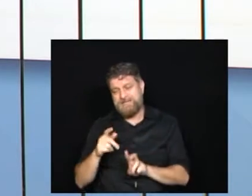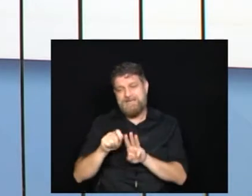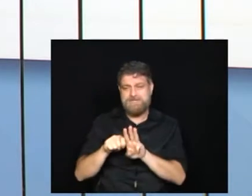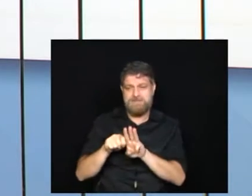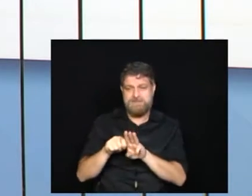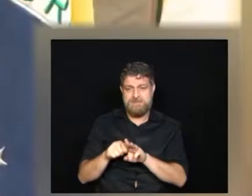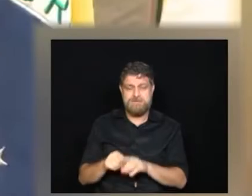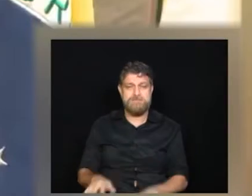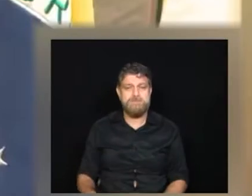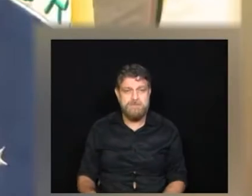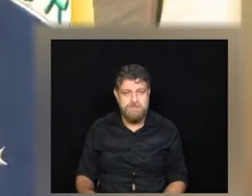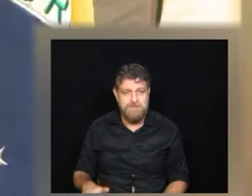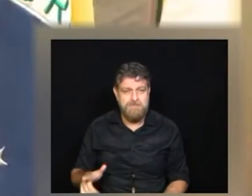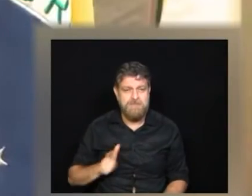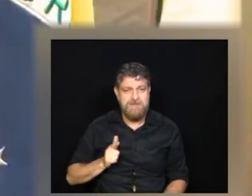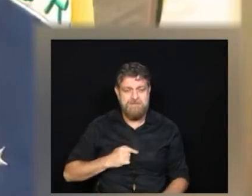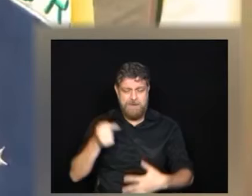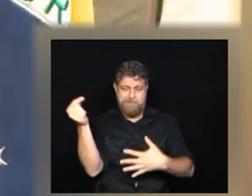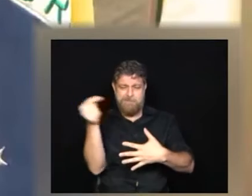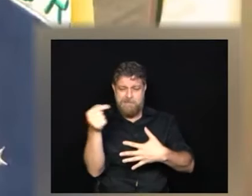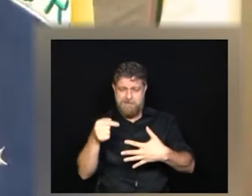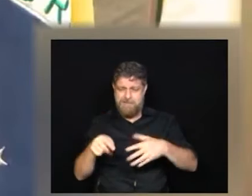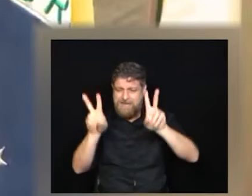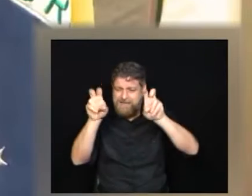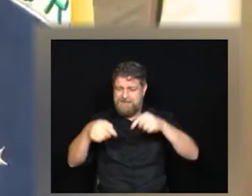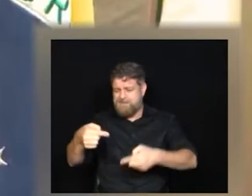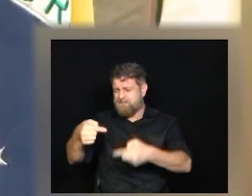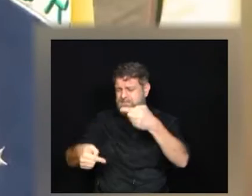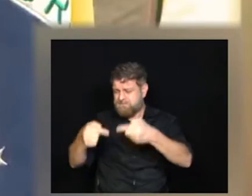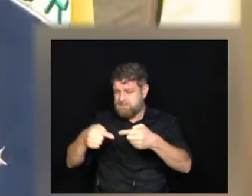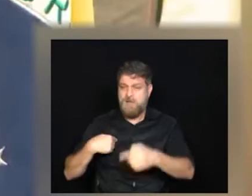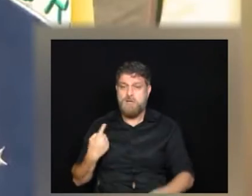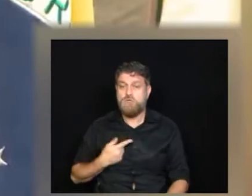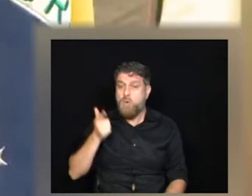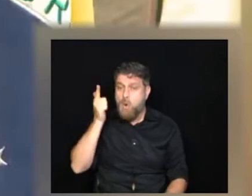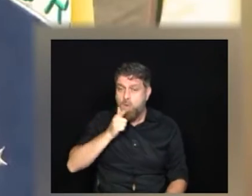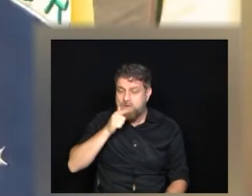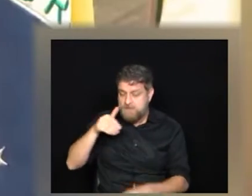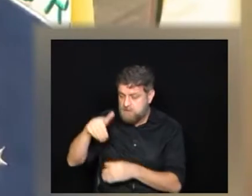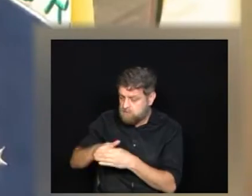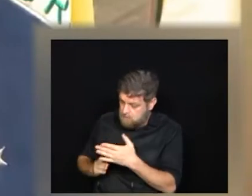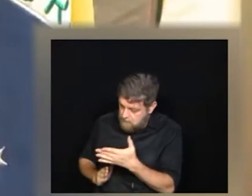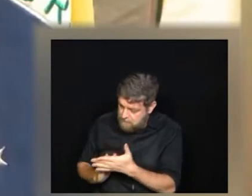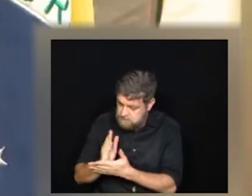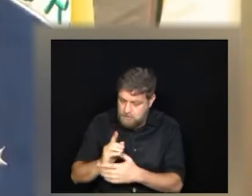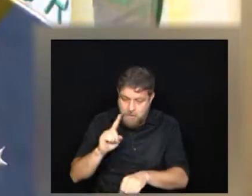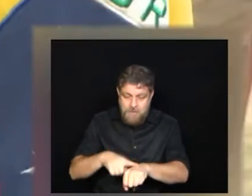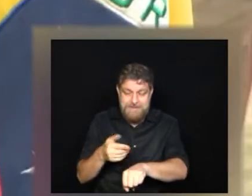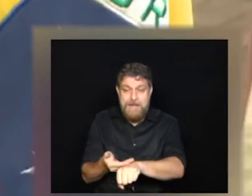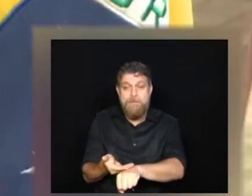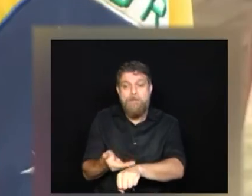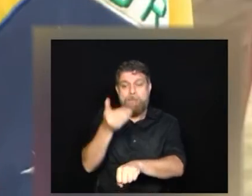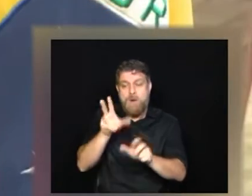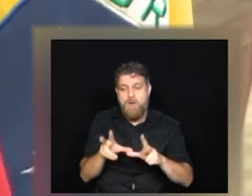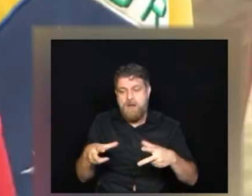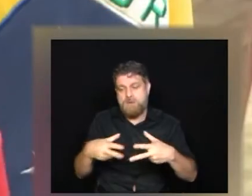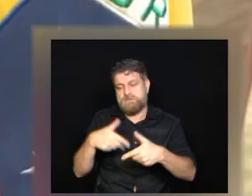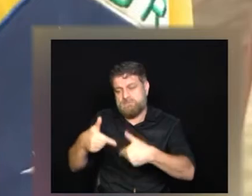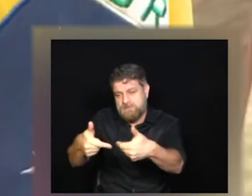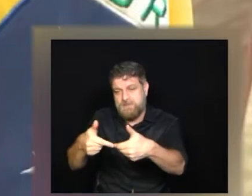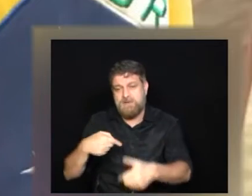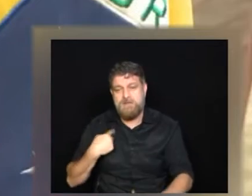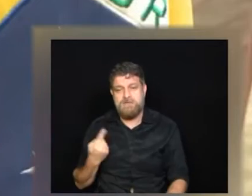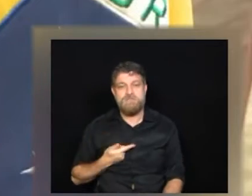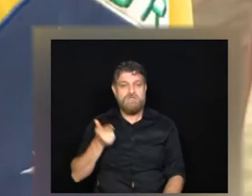meses. Por conta das diversas pautas e de muita demanda, a gente conseguiu aprovar a prorrogação da comissão. A partir do momento que a gente